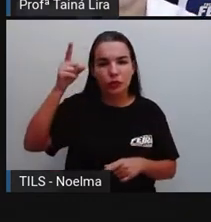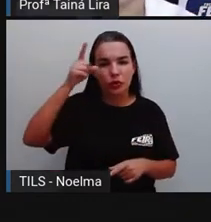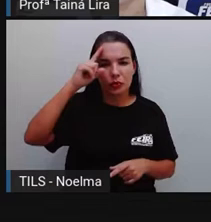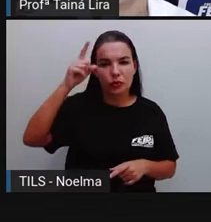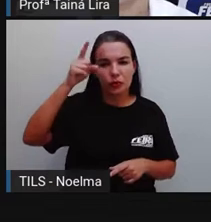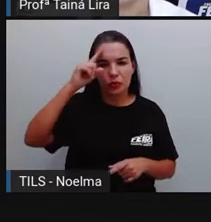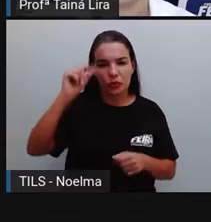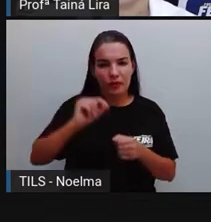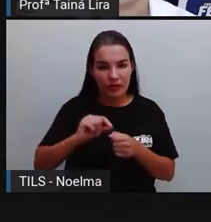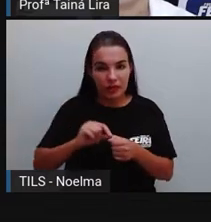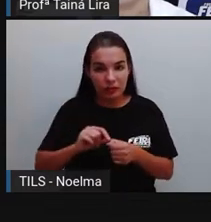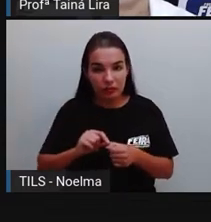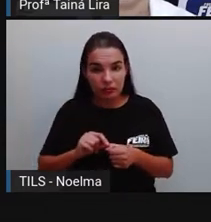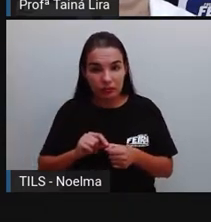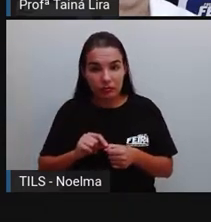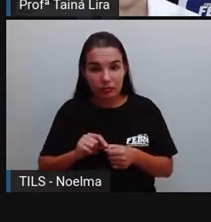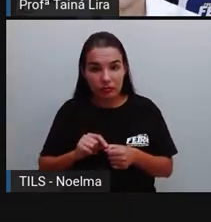ó,